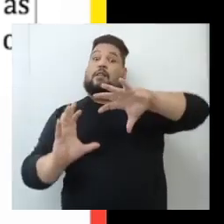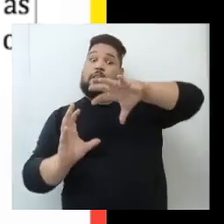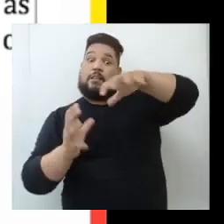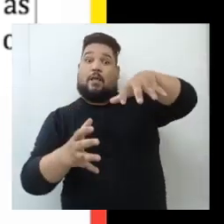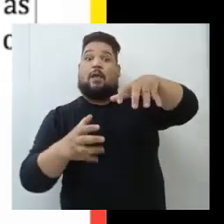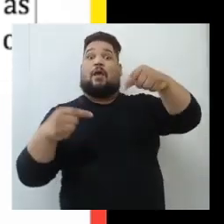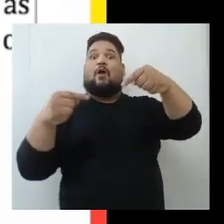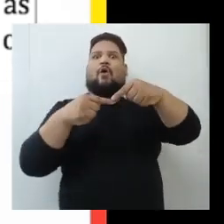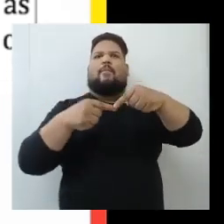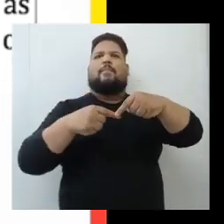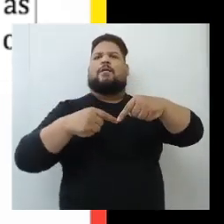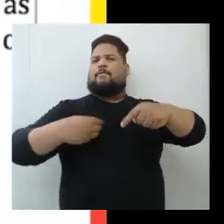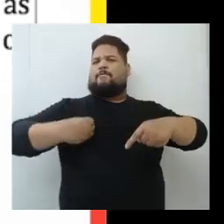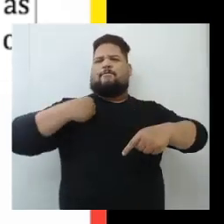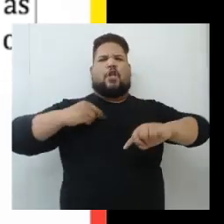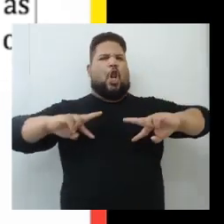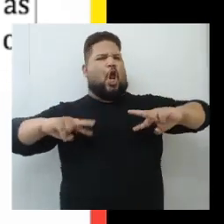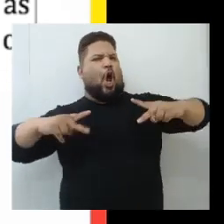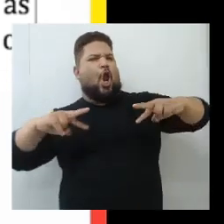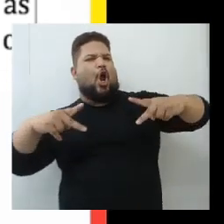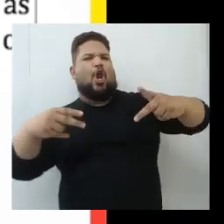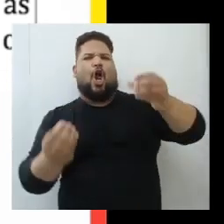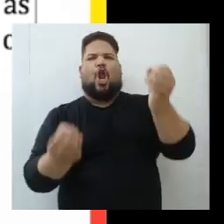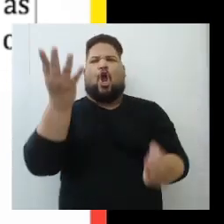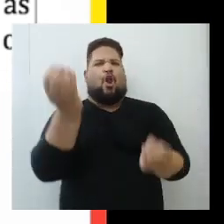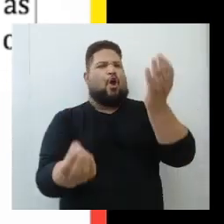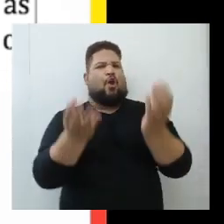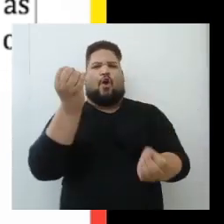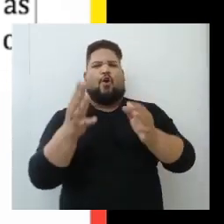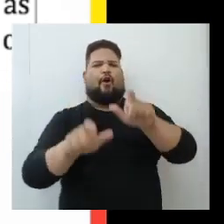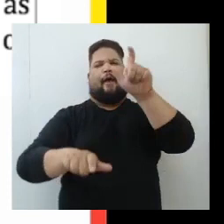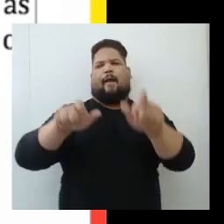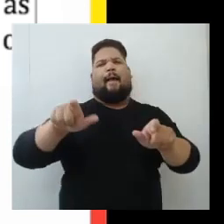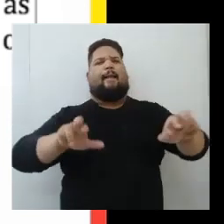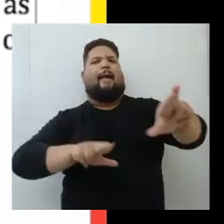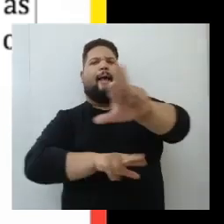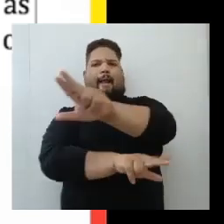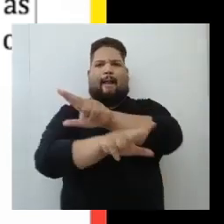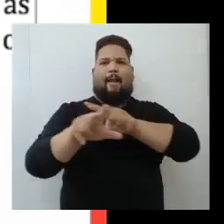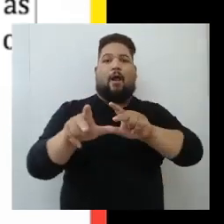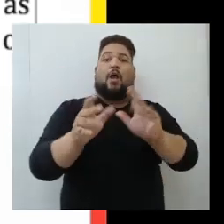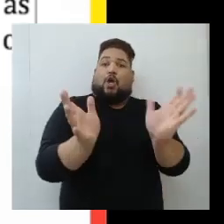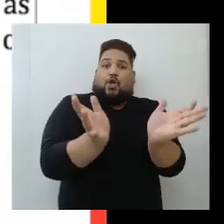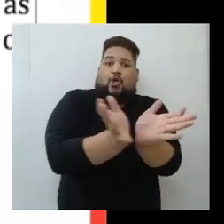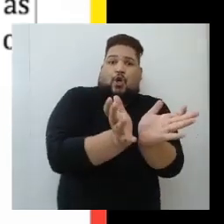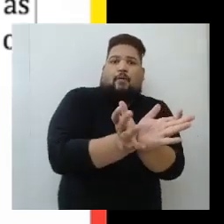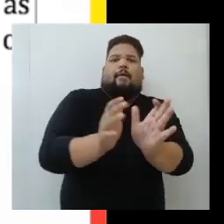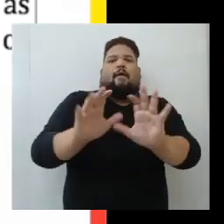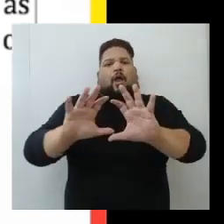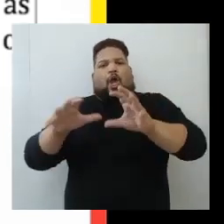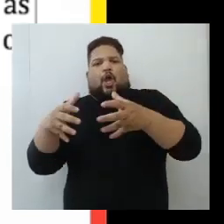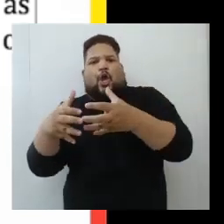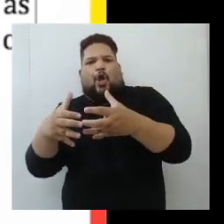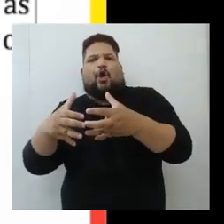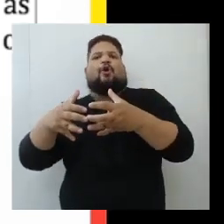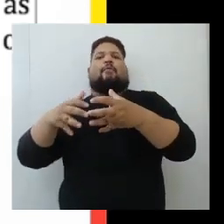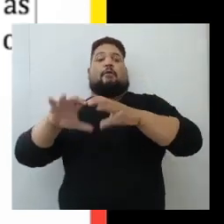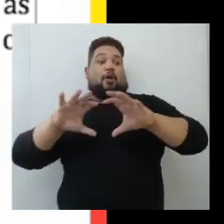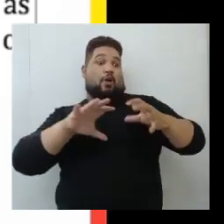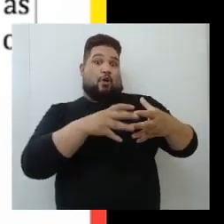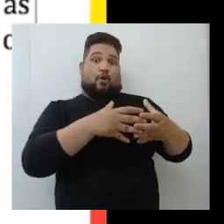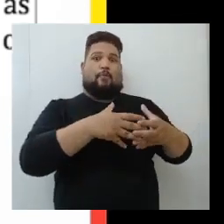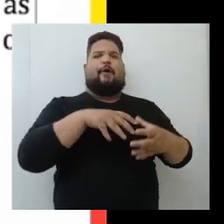produza seres vivos segundo sua espécie, animais domésticos, répteis e